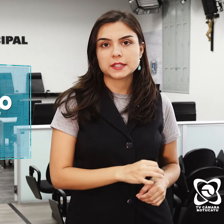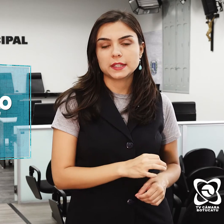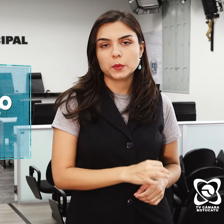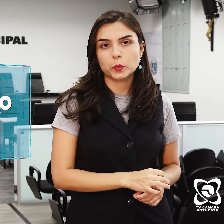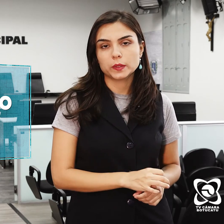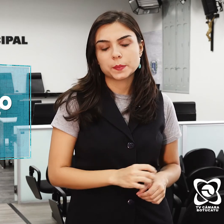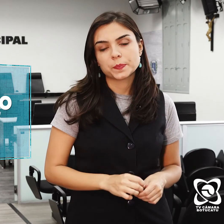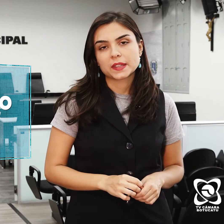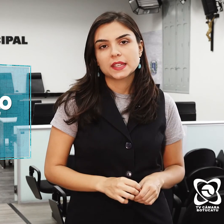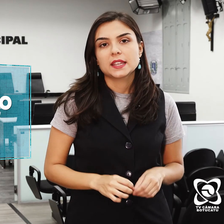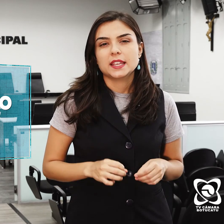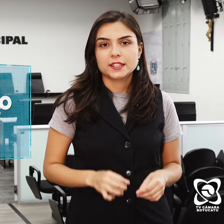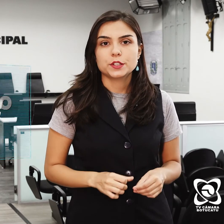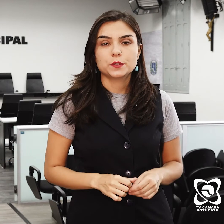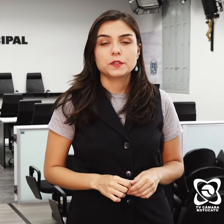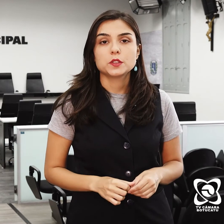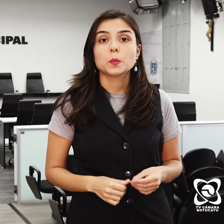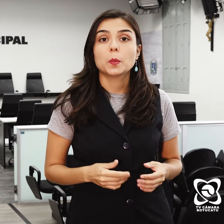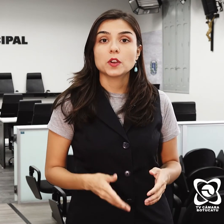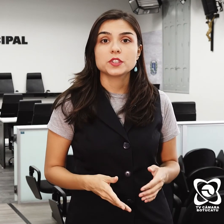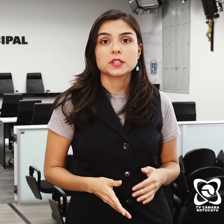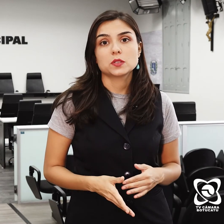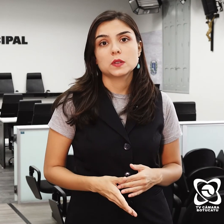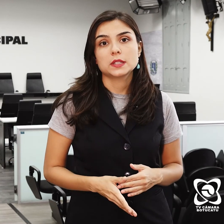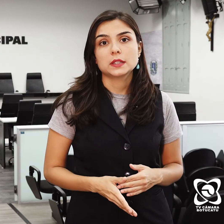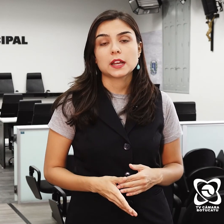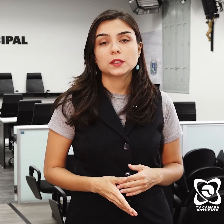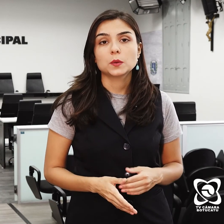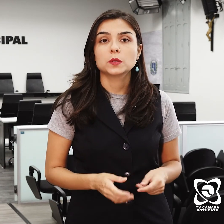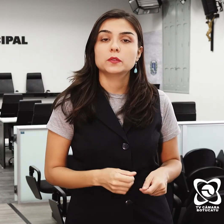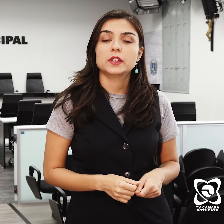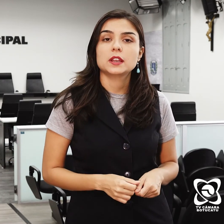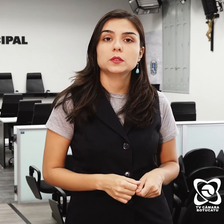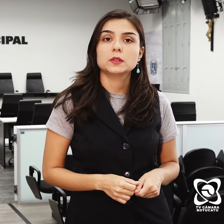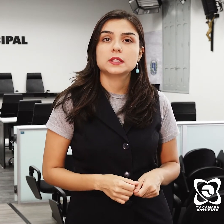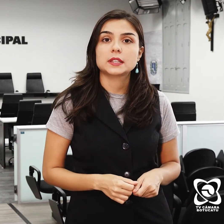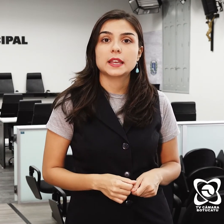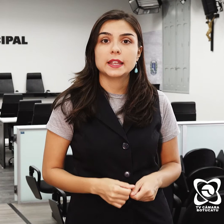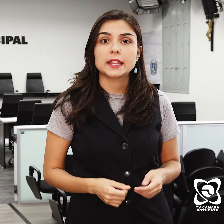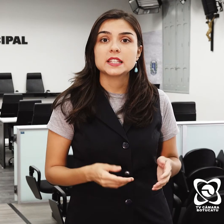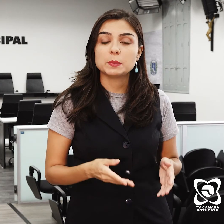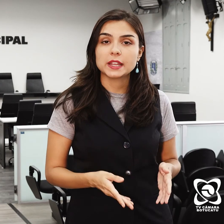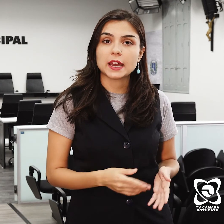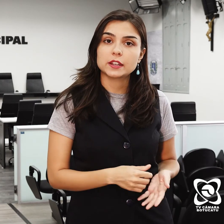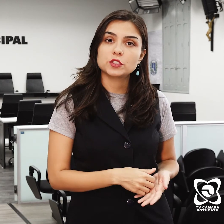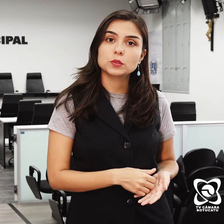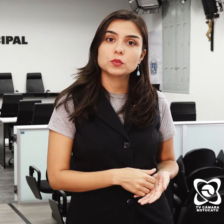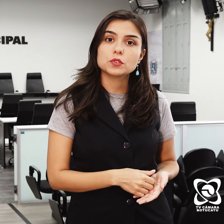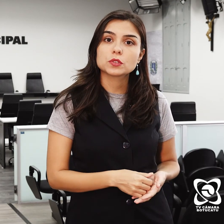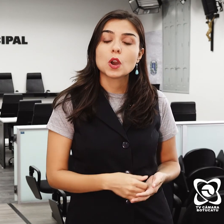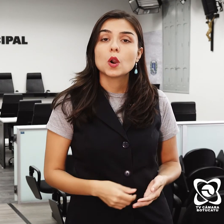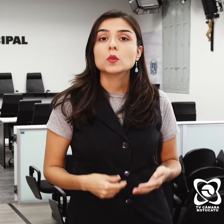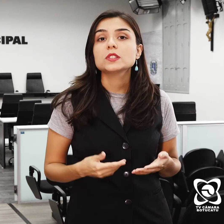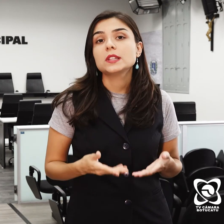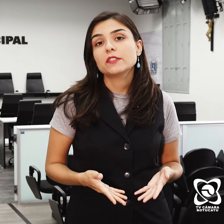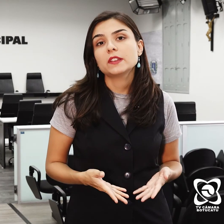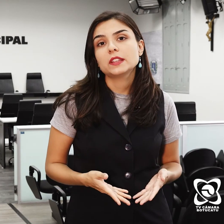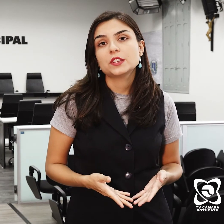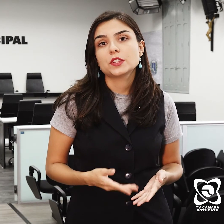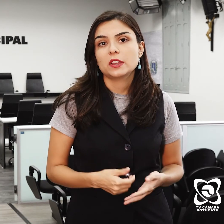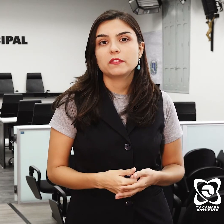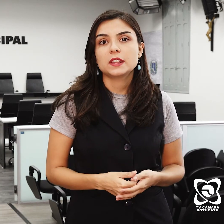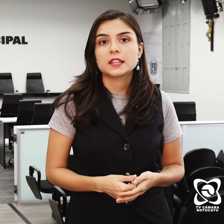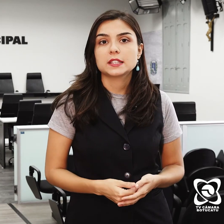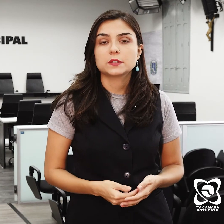pessoais na tribuna. Esse artifício pode ser solicitado quando vereadores querem explicar atitudes ou se